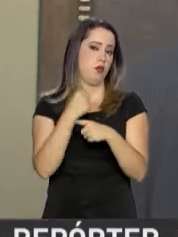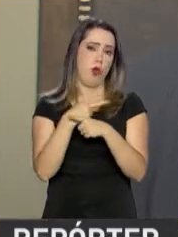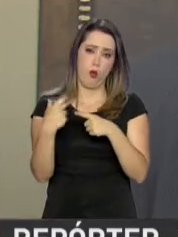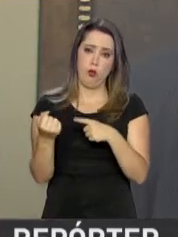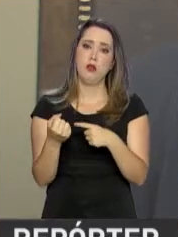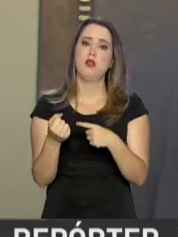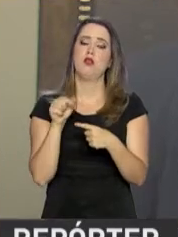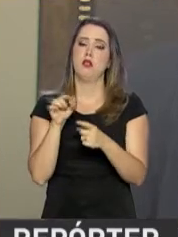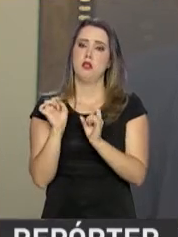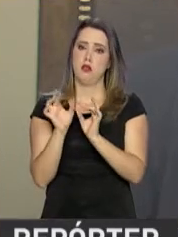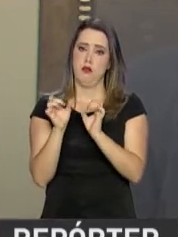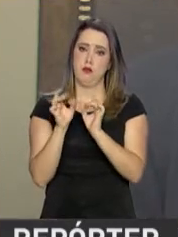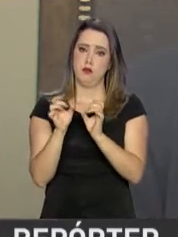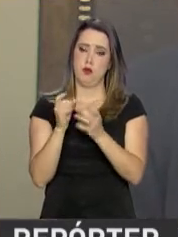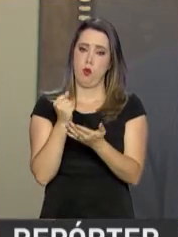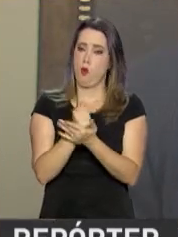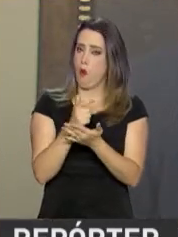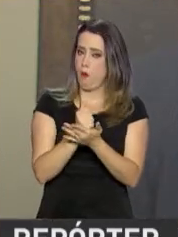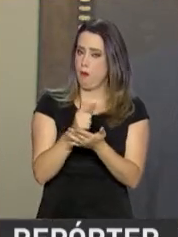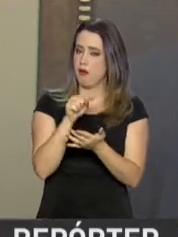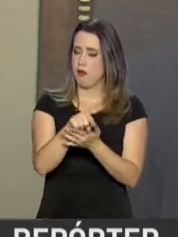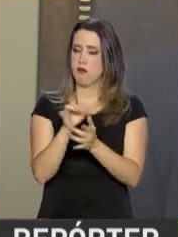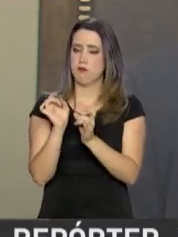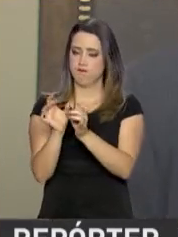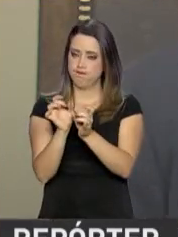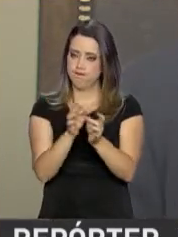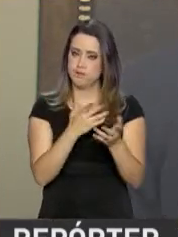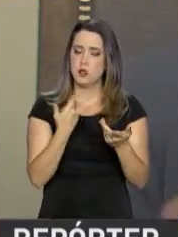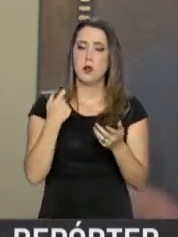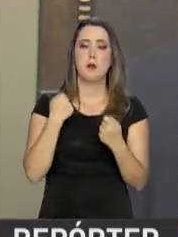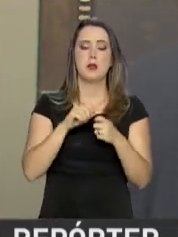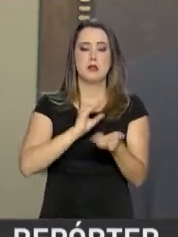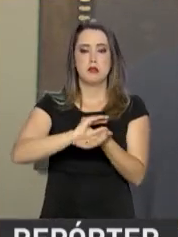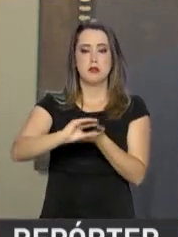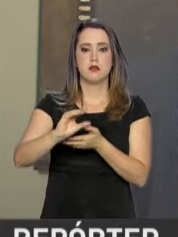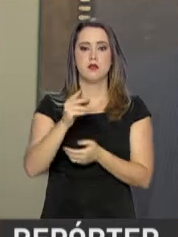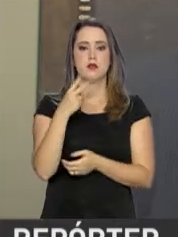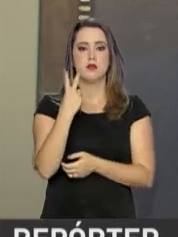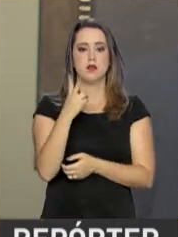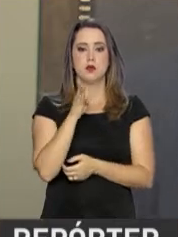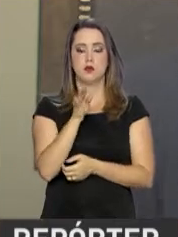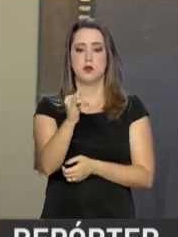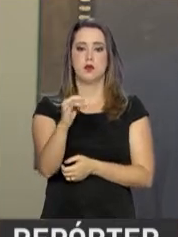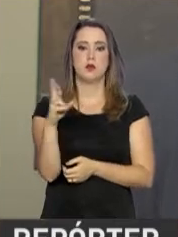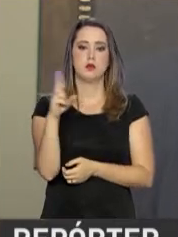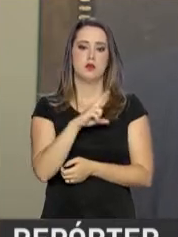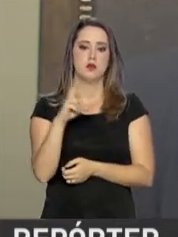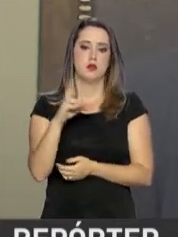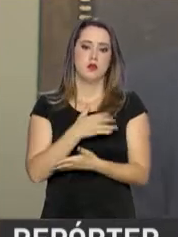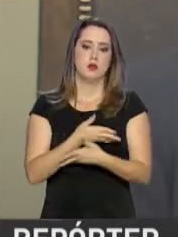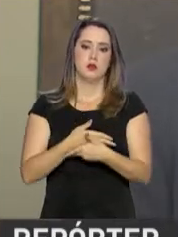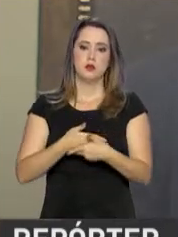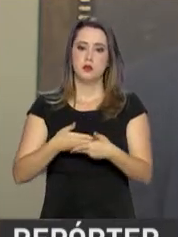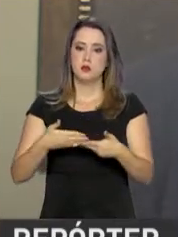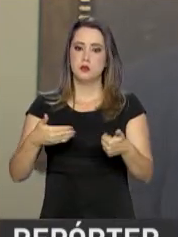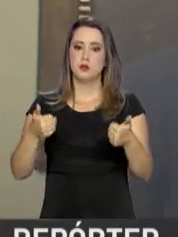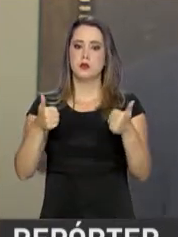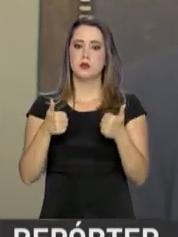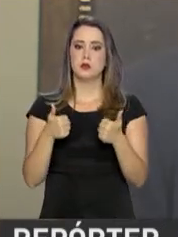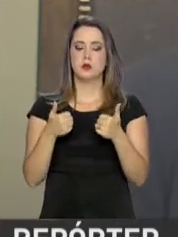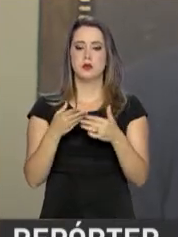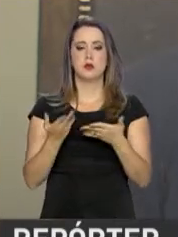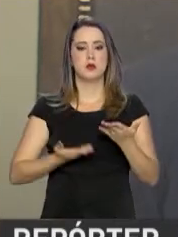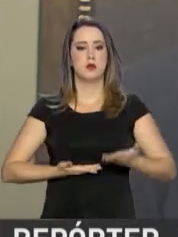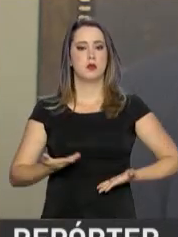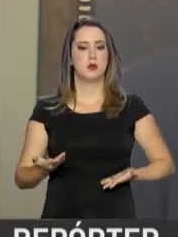a obrigação de fazer investimentos de mais de 2 bilhões no conjunto dela para melhorar a qualidade dos serviços